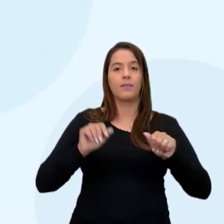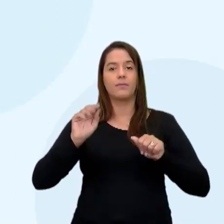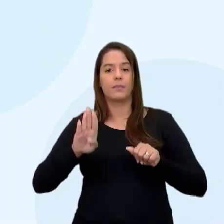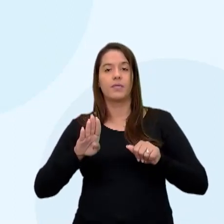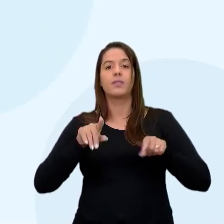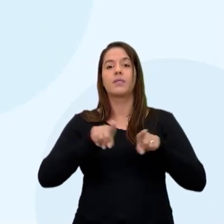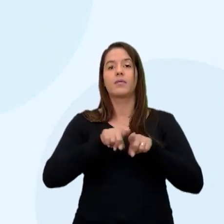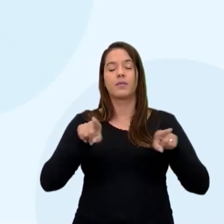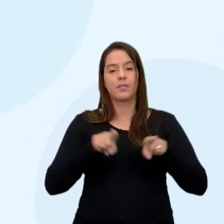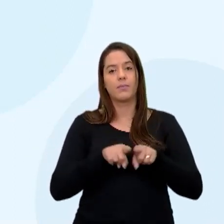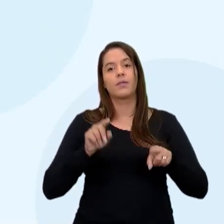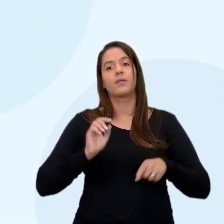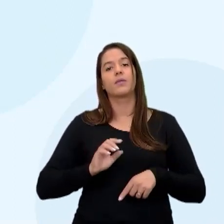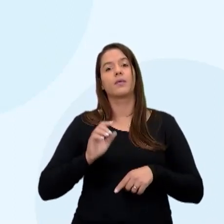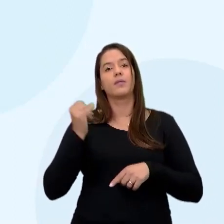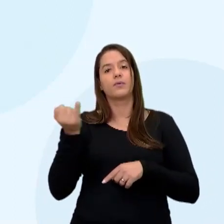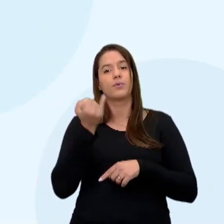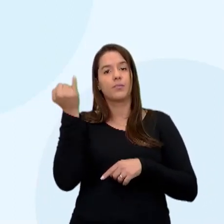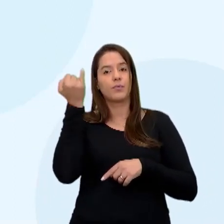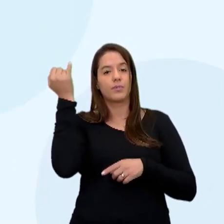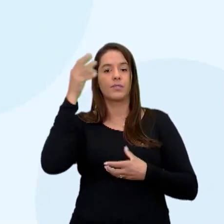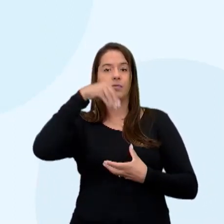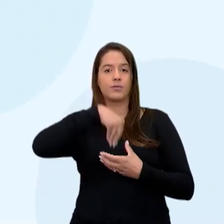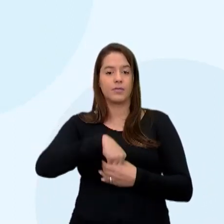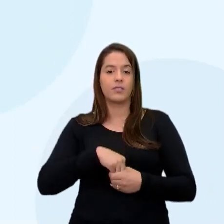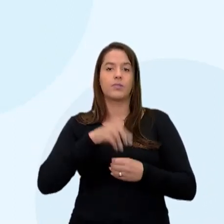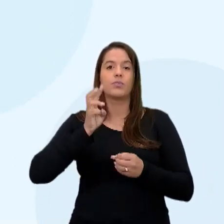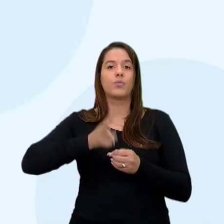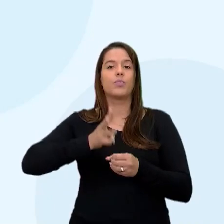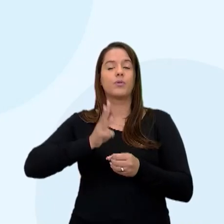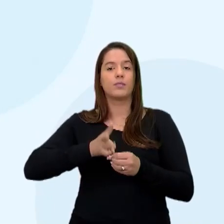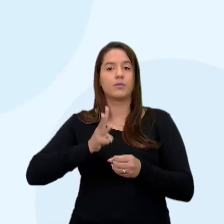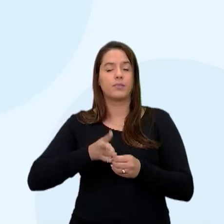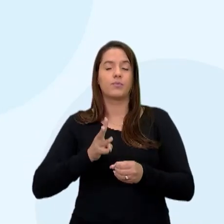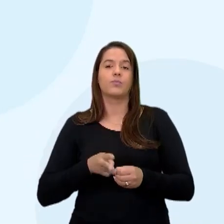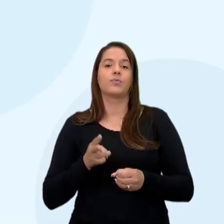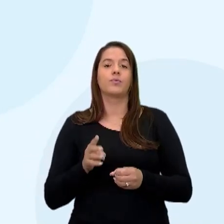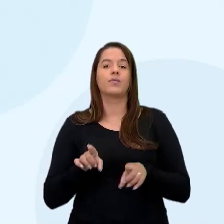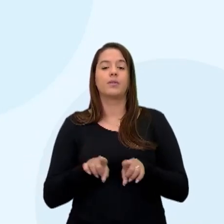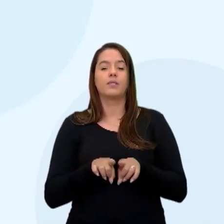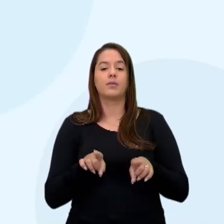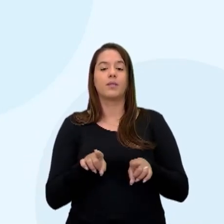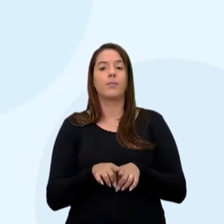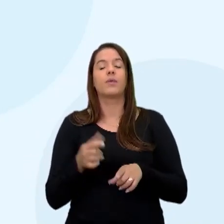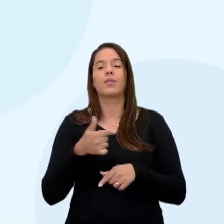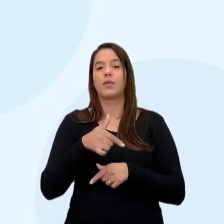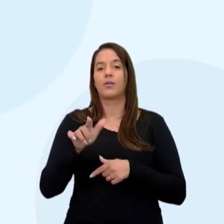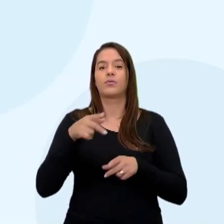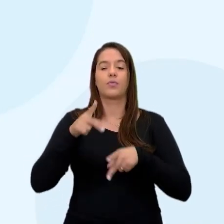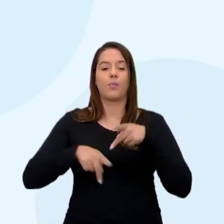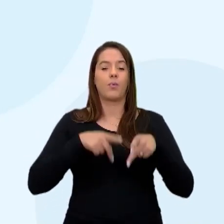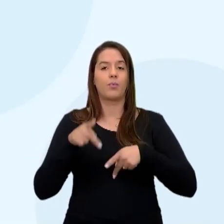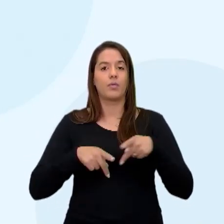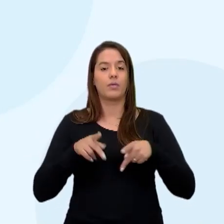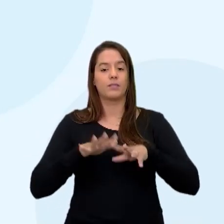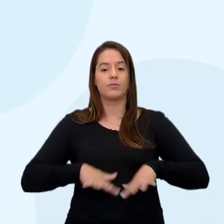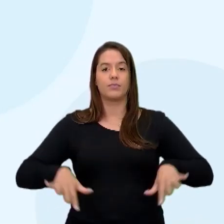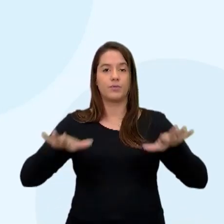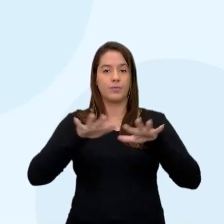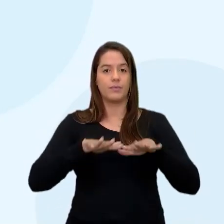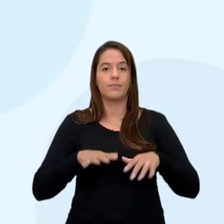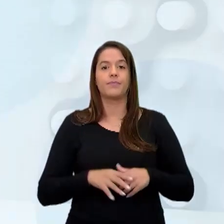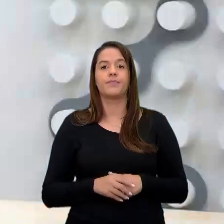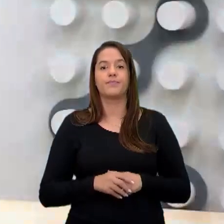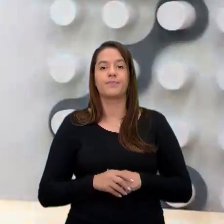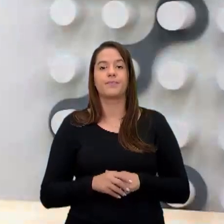zona B, que influenciam aí somente dentro do seu município e sua própria população. Entendeu? Então, essa